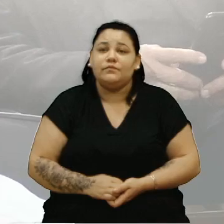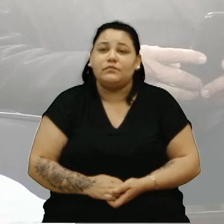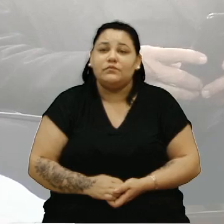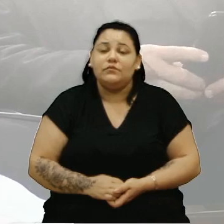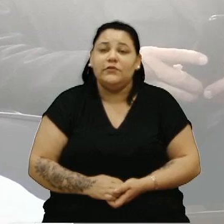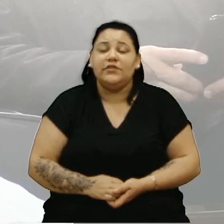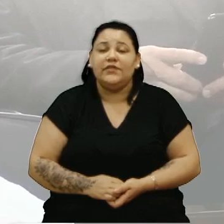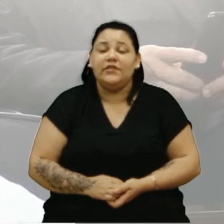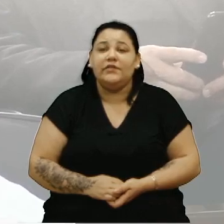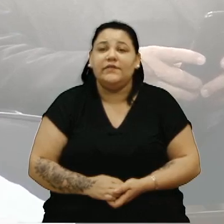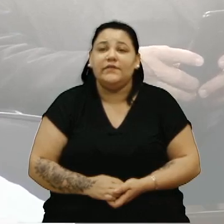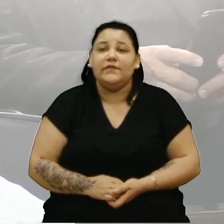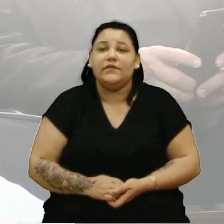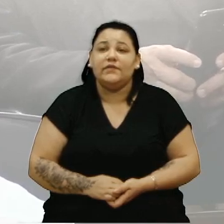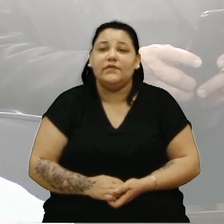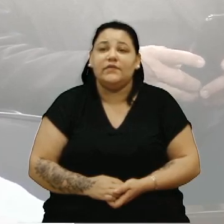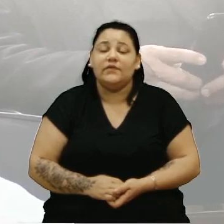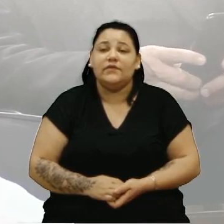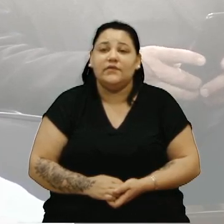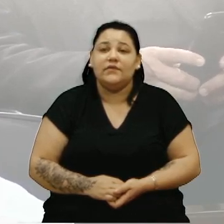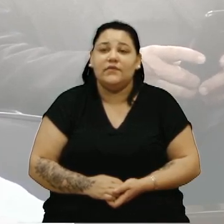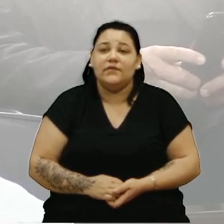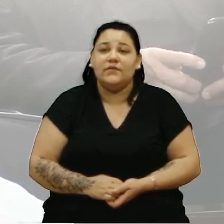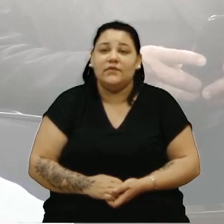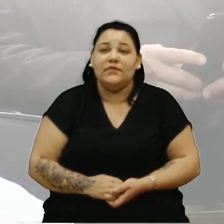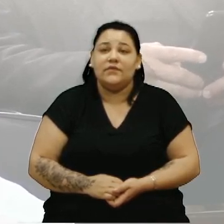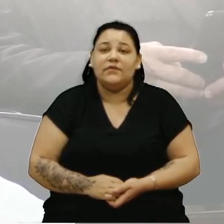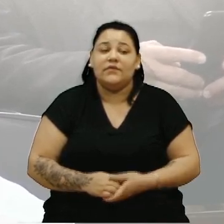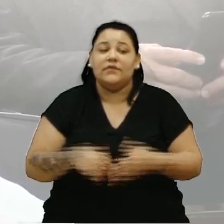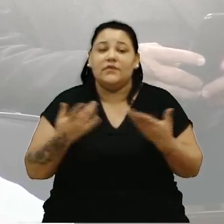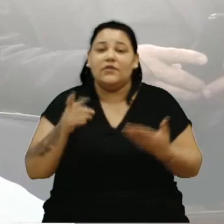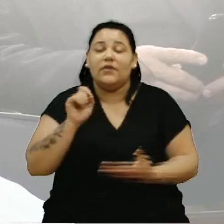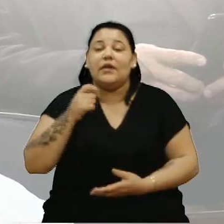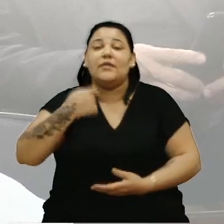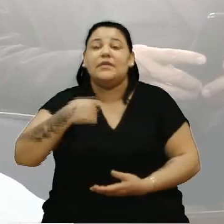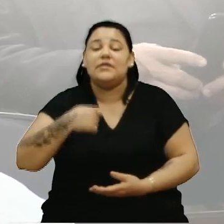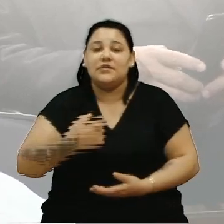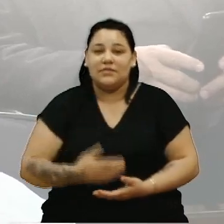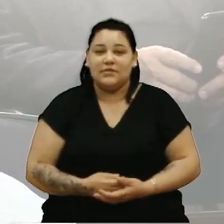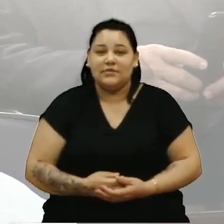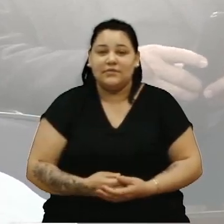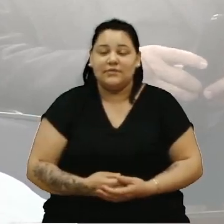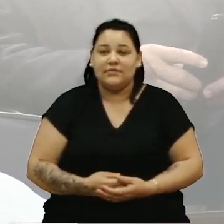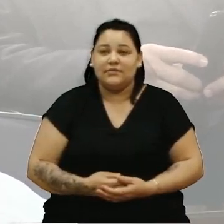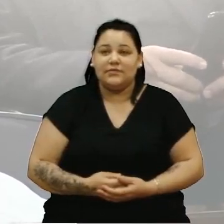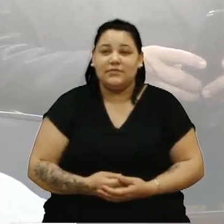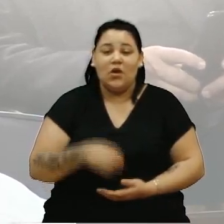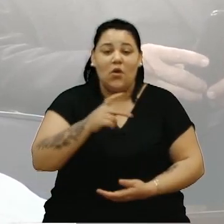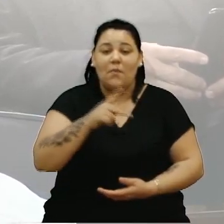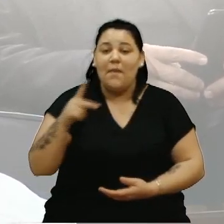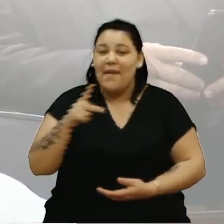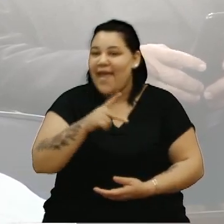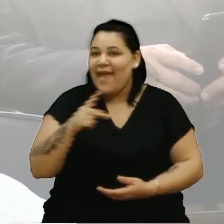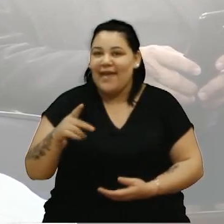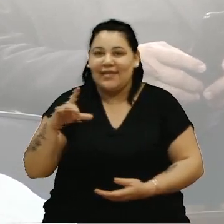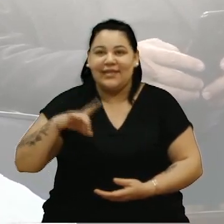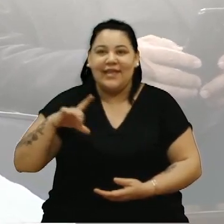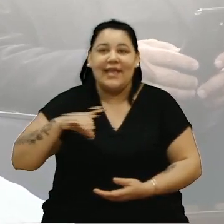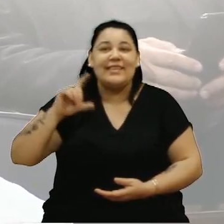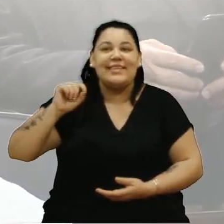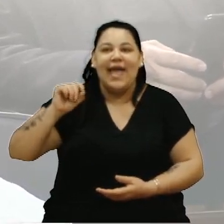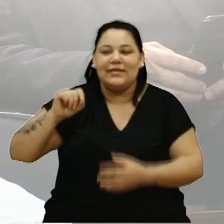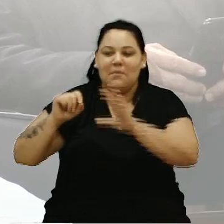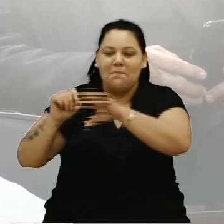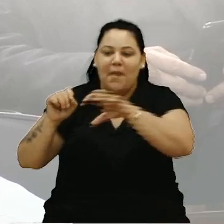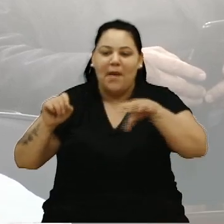Juliano. Né? Então, o que precisa? É só... O PP tem 10 ministérios, eu acho.